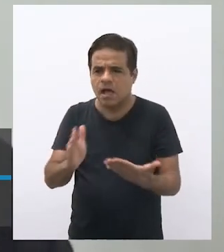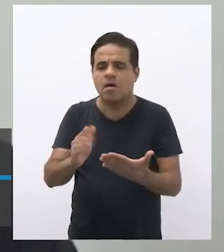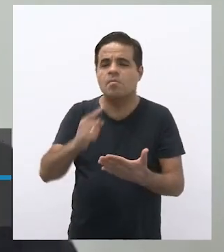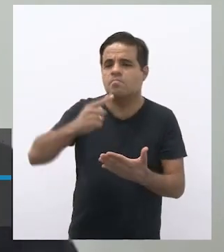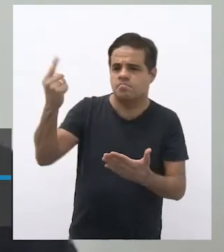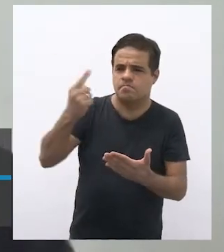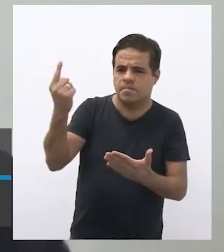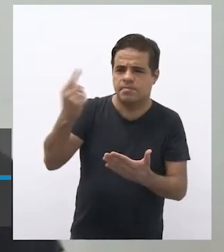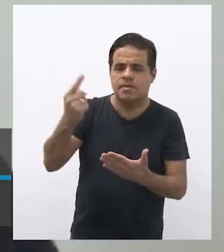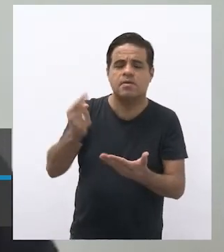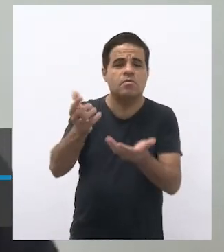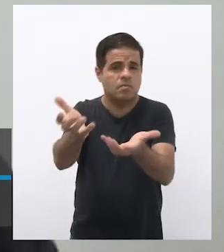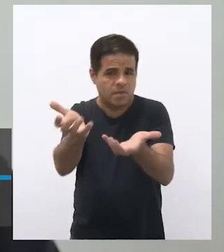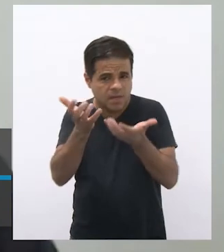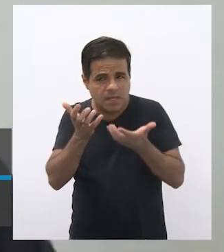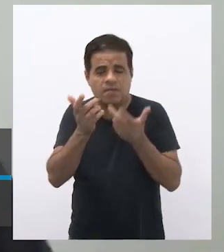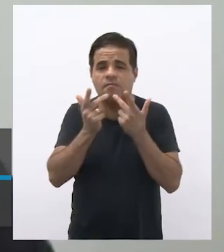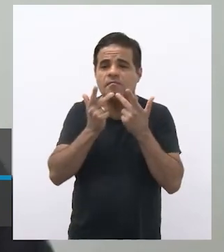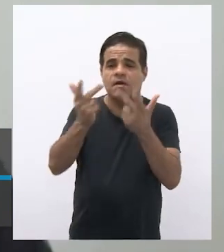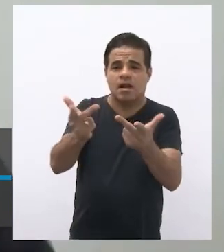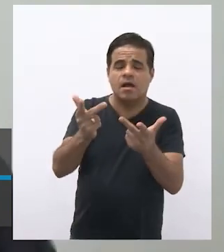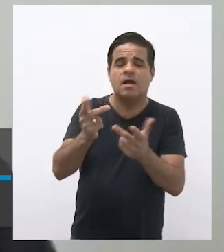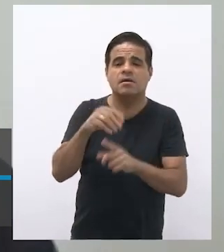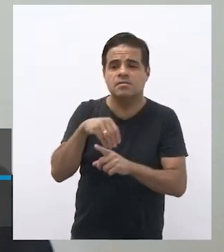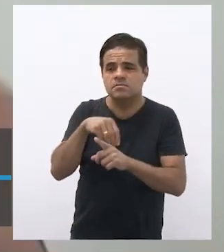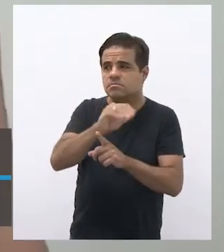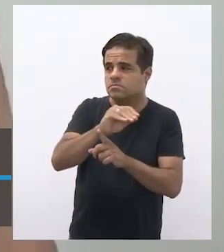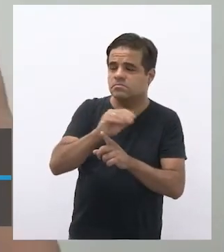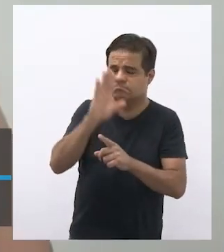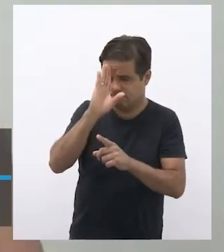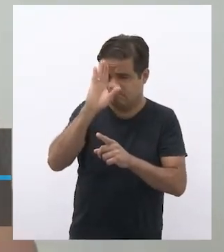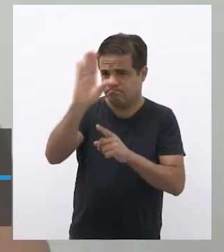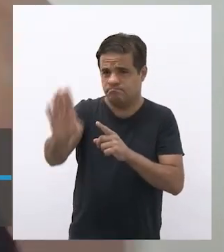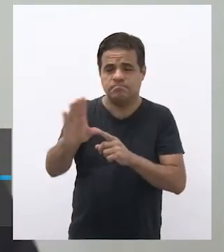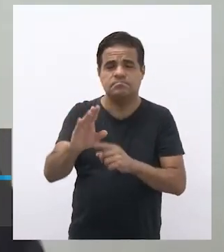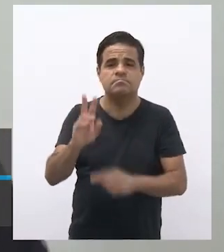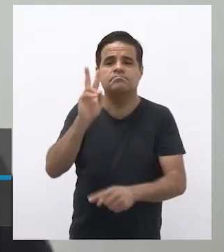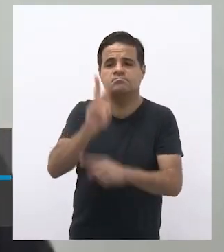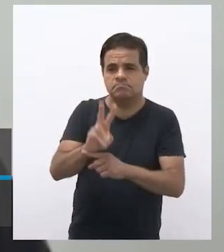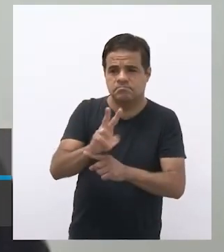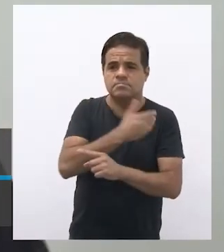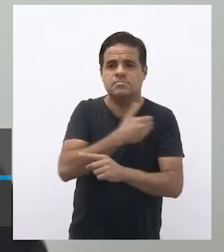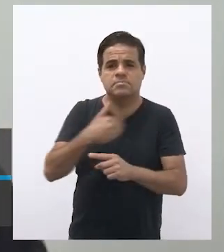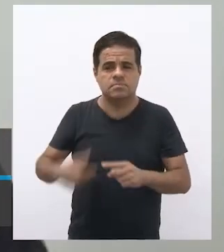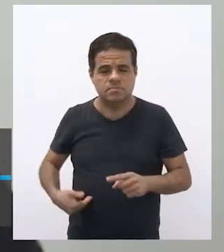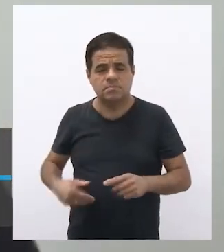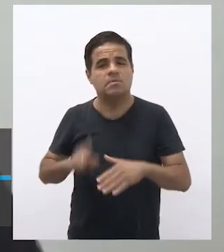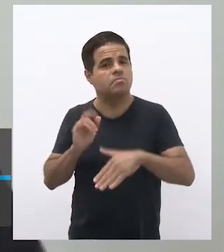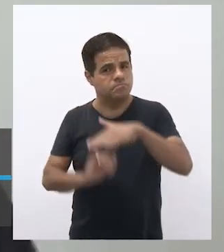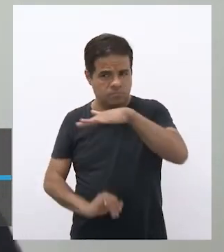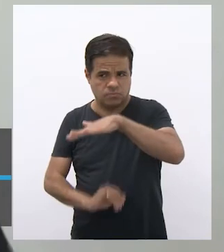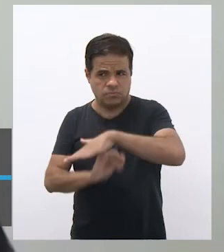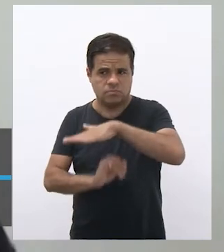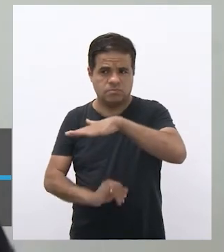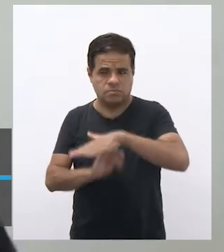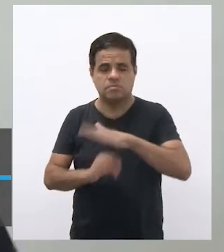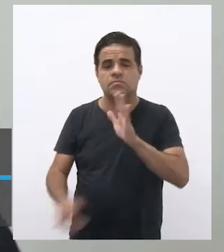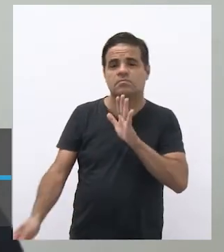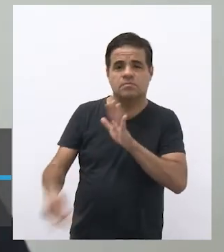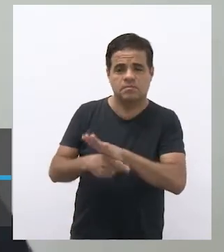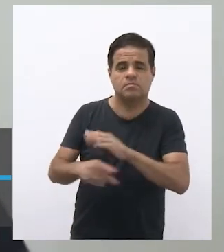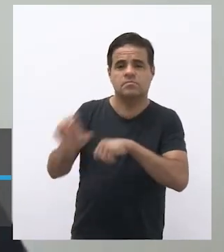Primeiro, então, eu queria só destacar inicialmente que a Defensoria Pública ela é uma instituição que está prevista na